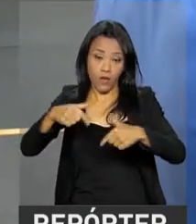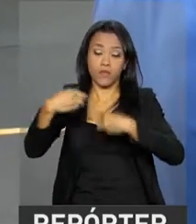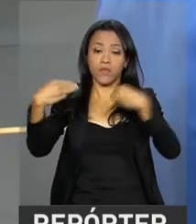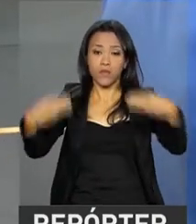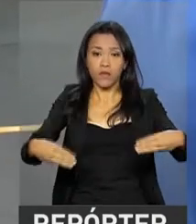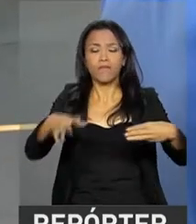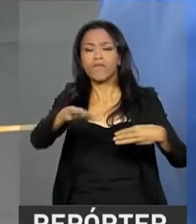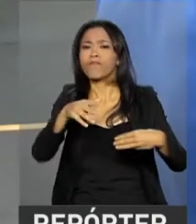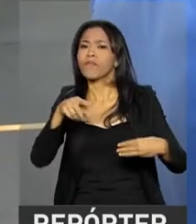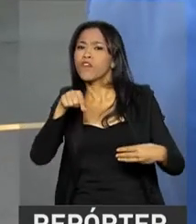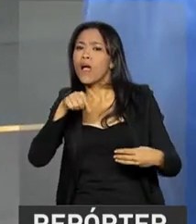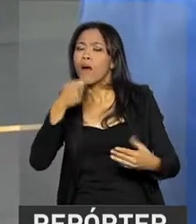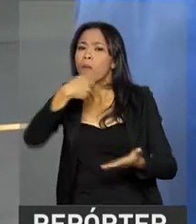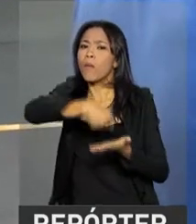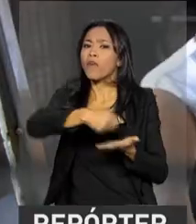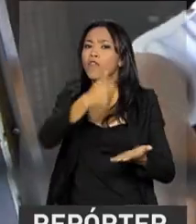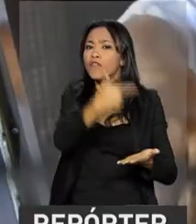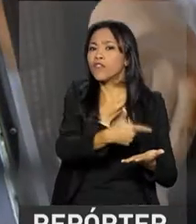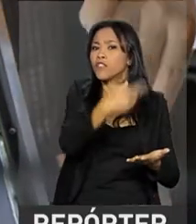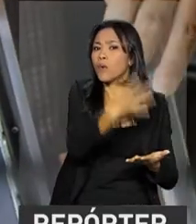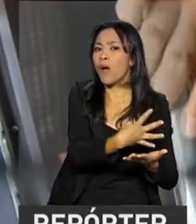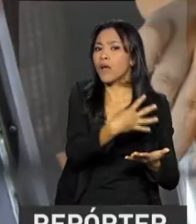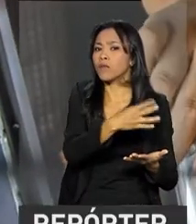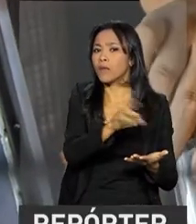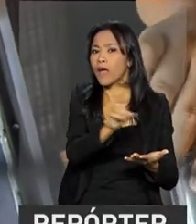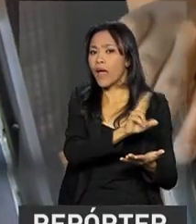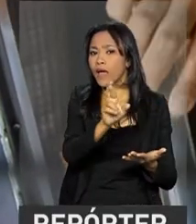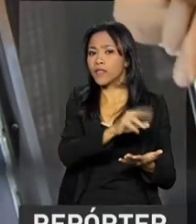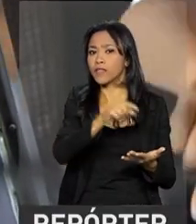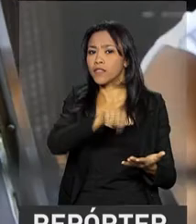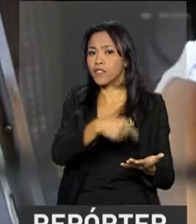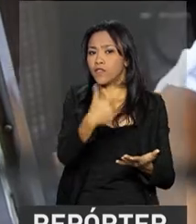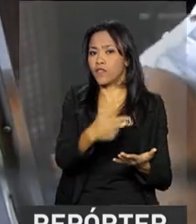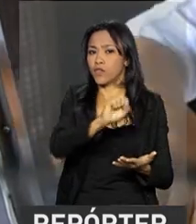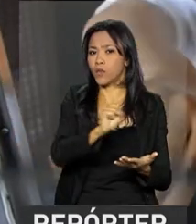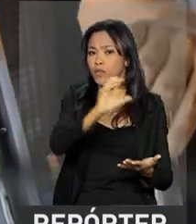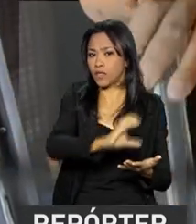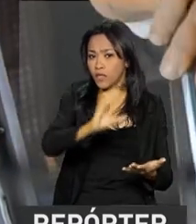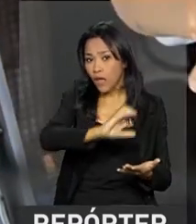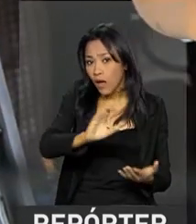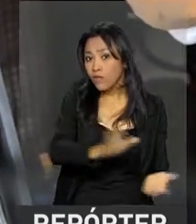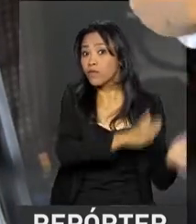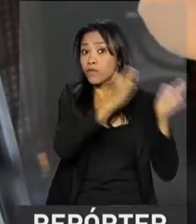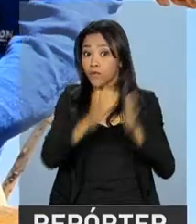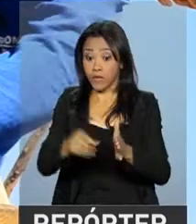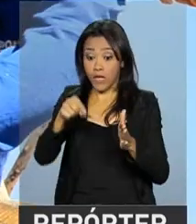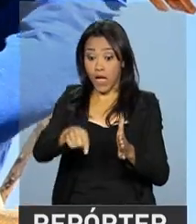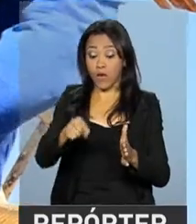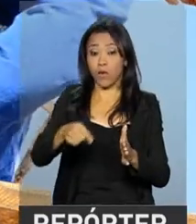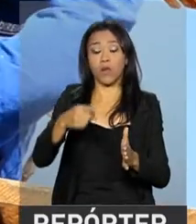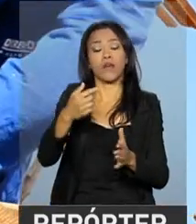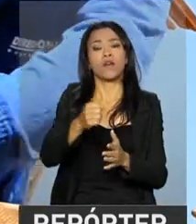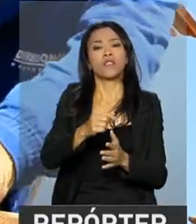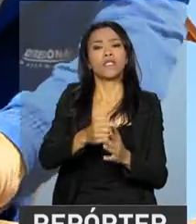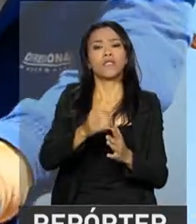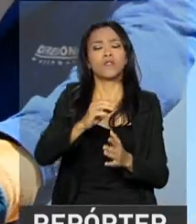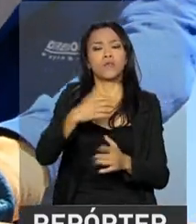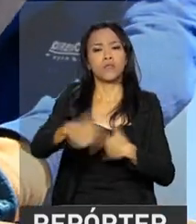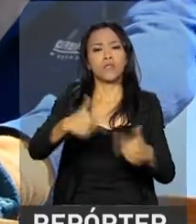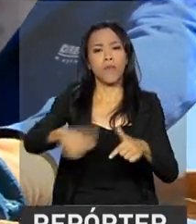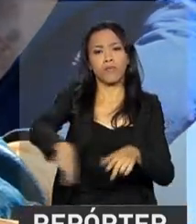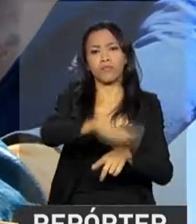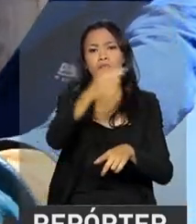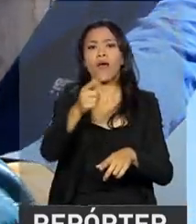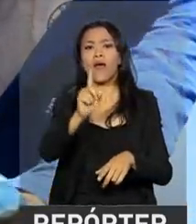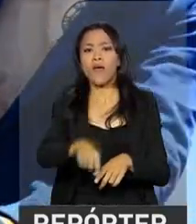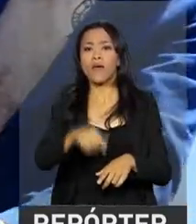remuneração foi de 24 reais e vinte e oito centavos enquanto que no regime integral foi de 11 reais e sessenta